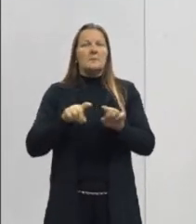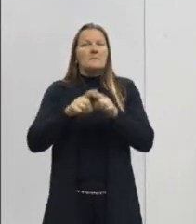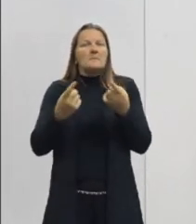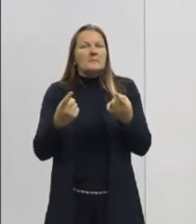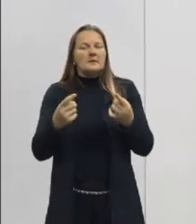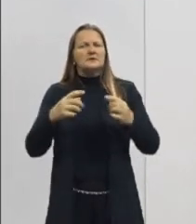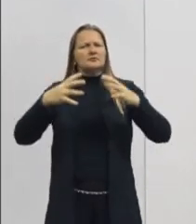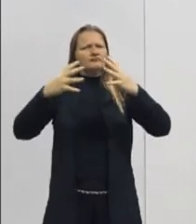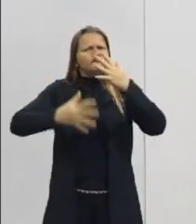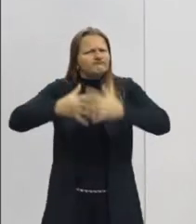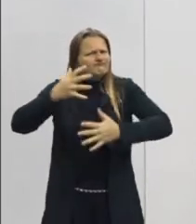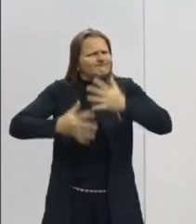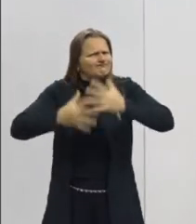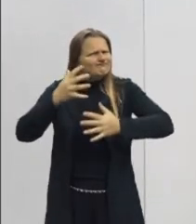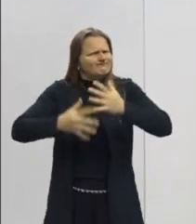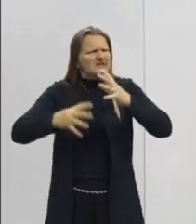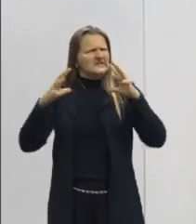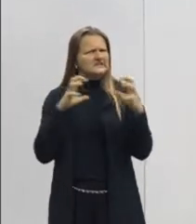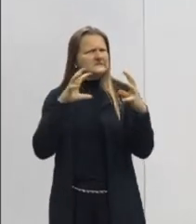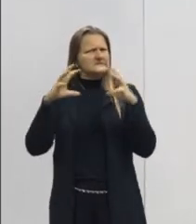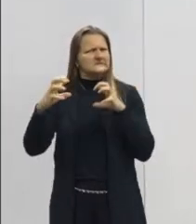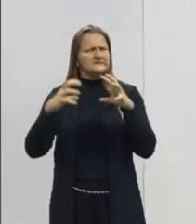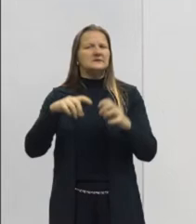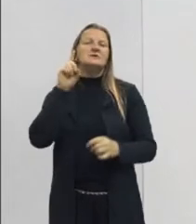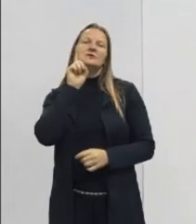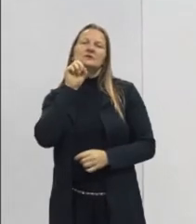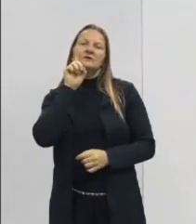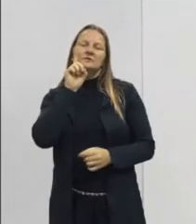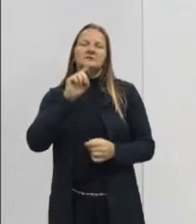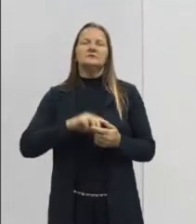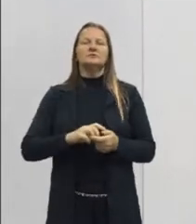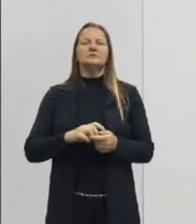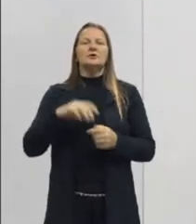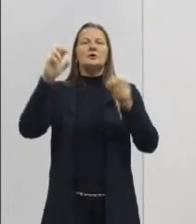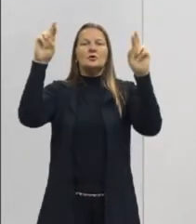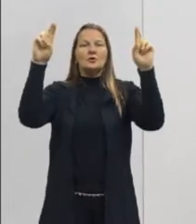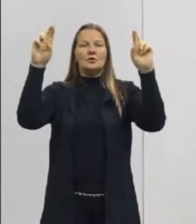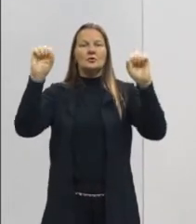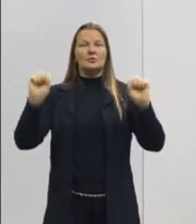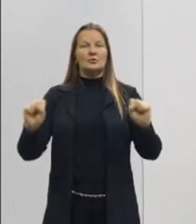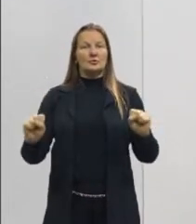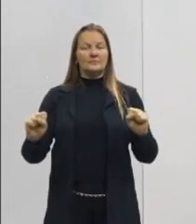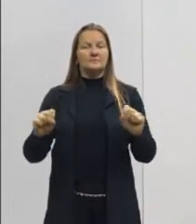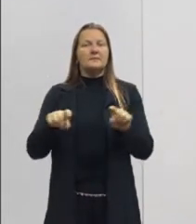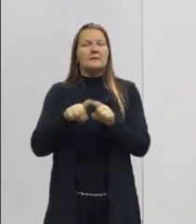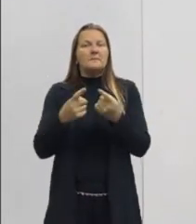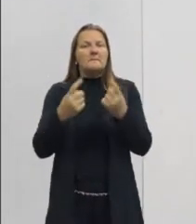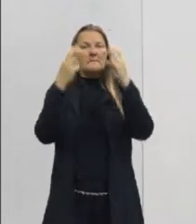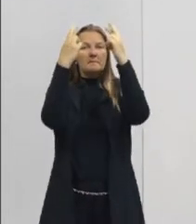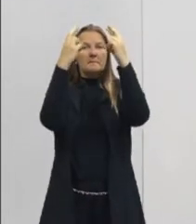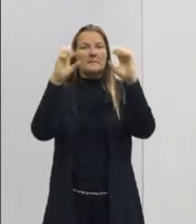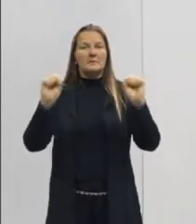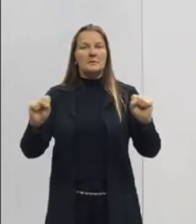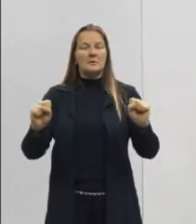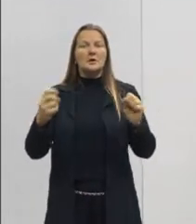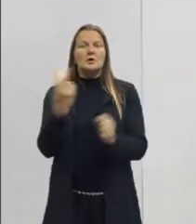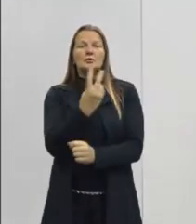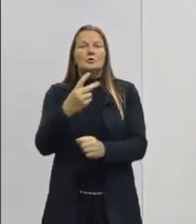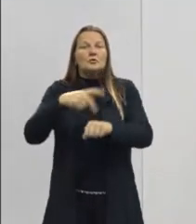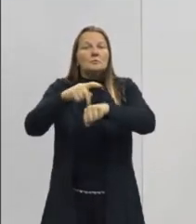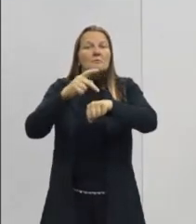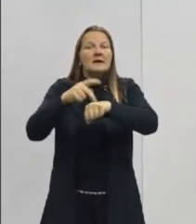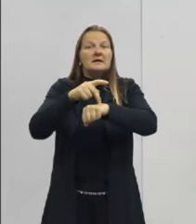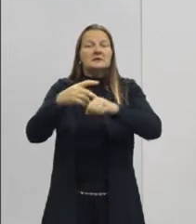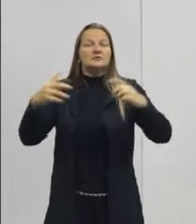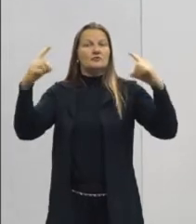ele foi um conflito que ele se deu entre os Estados Unidos e a União Soviética mas esses dois países eles não entraram